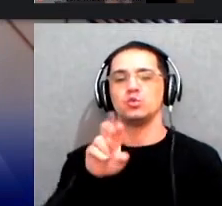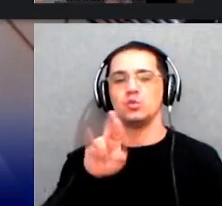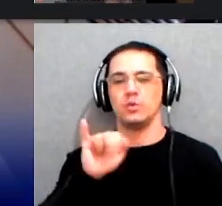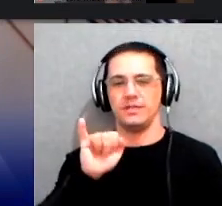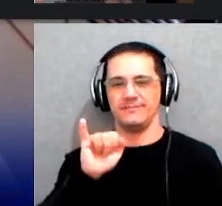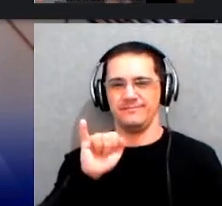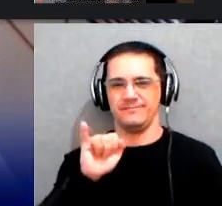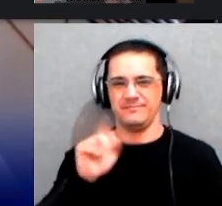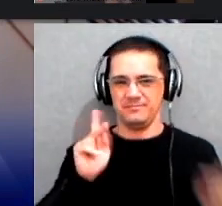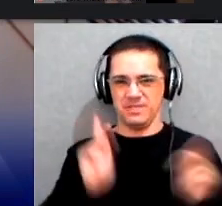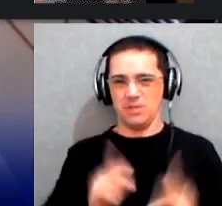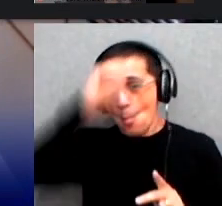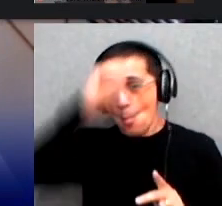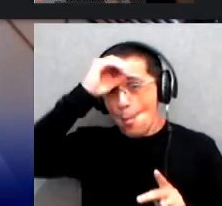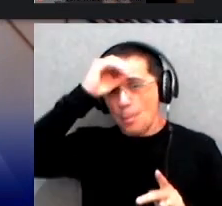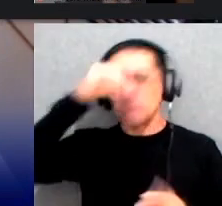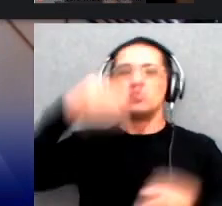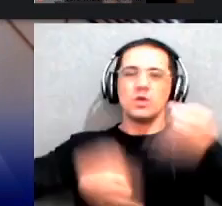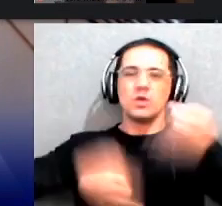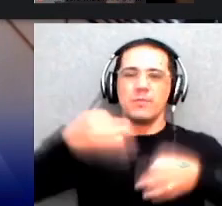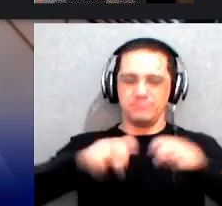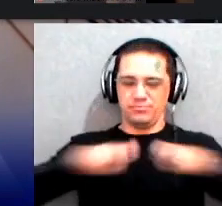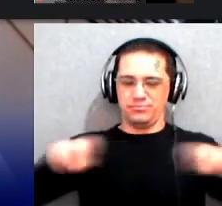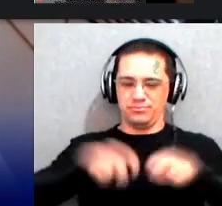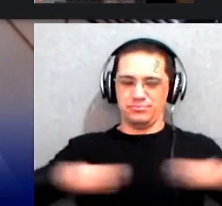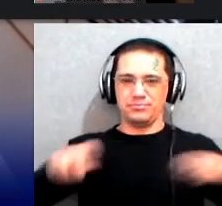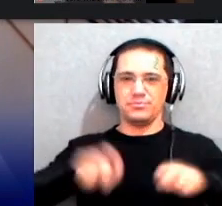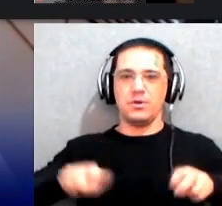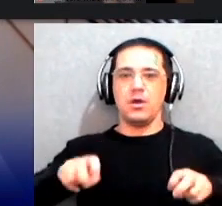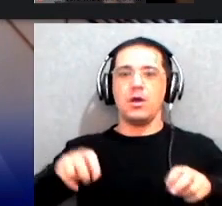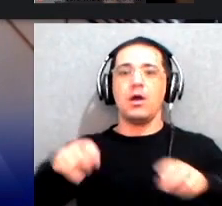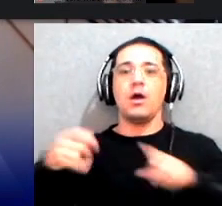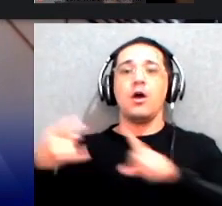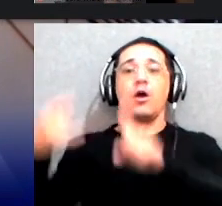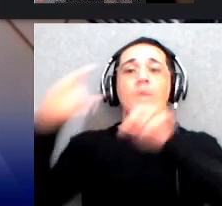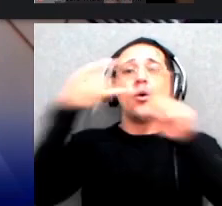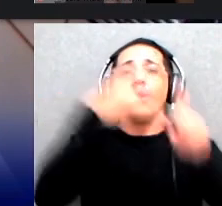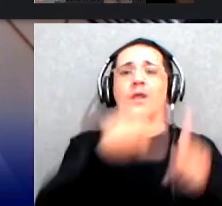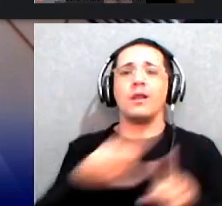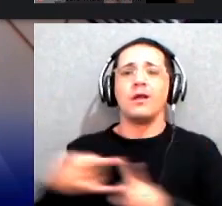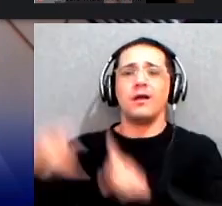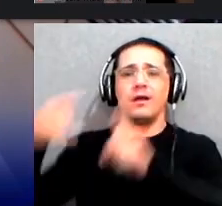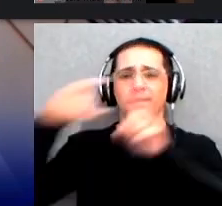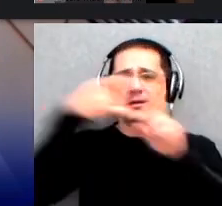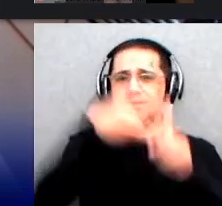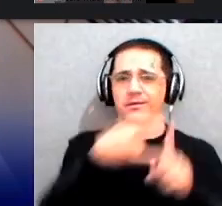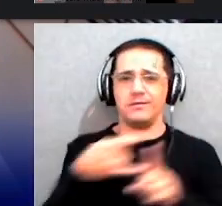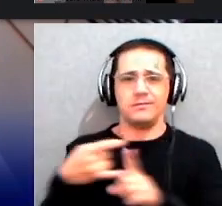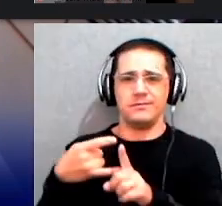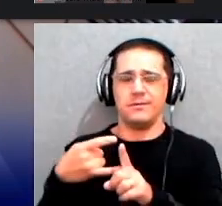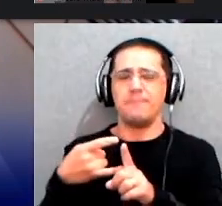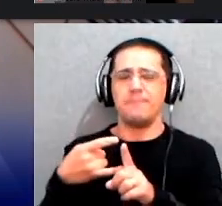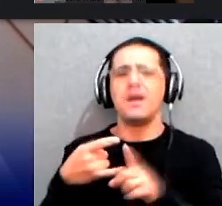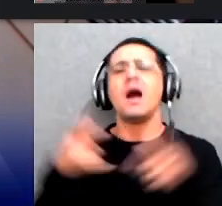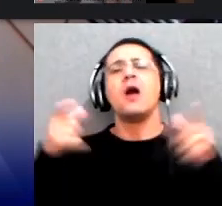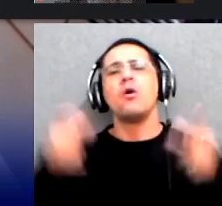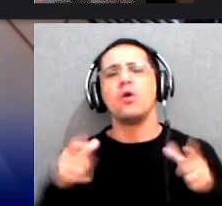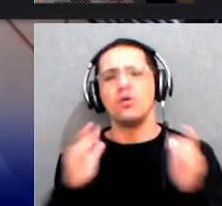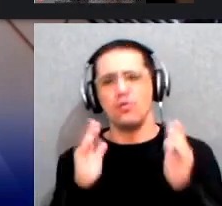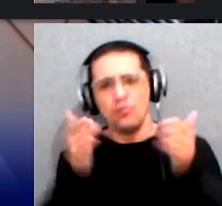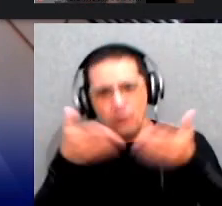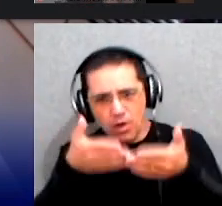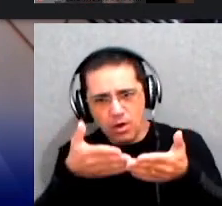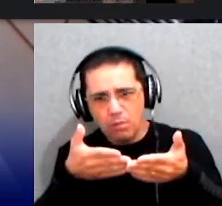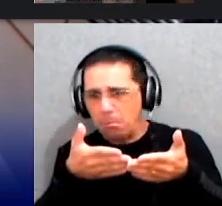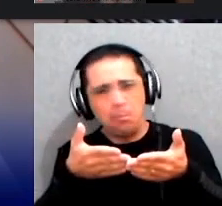seguinte, primeiro detalhe que muita gente não sabe, aquele júri não estava sendo realizado no fórum. A cidade, o